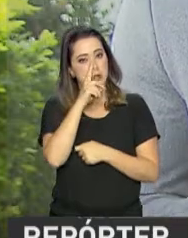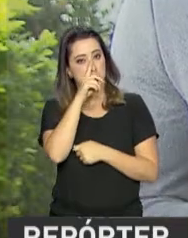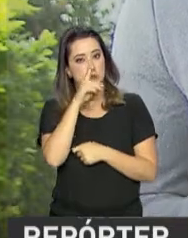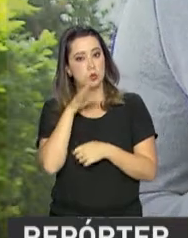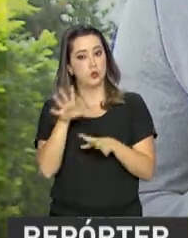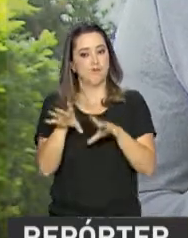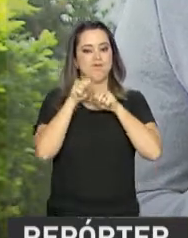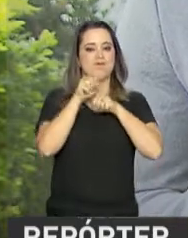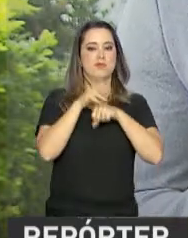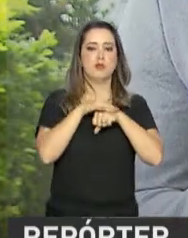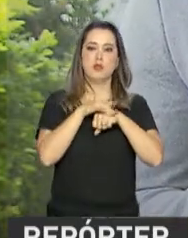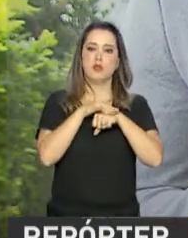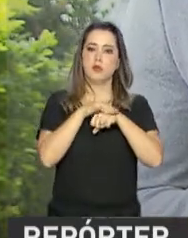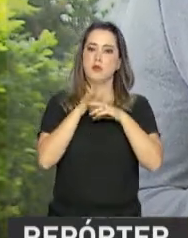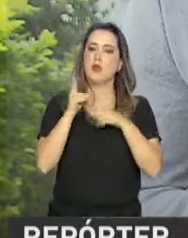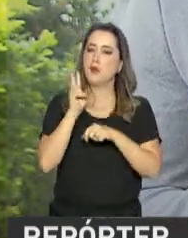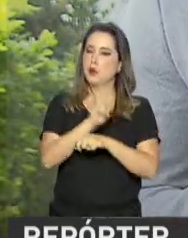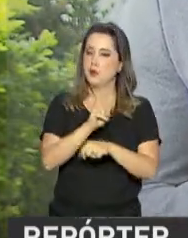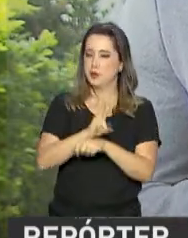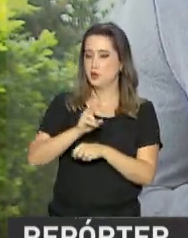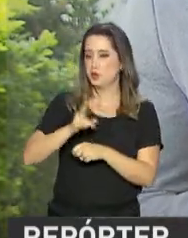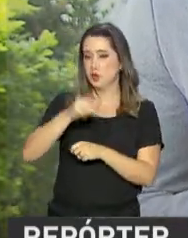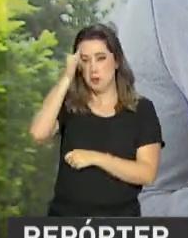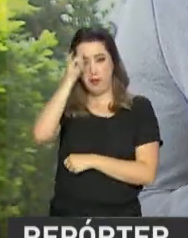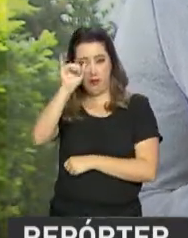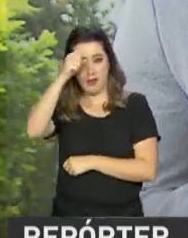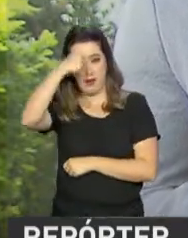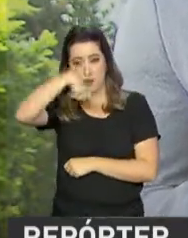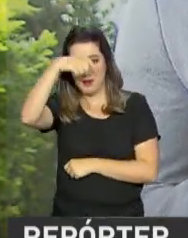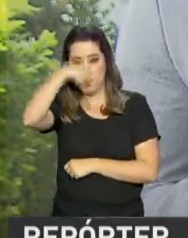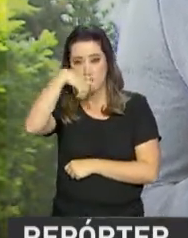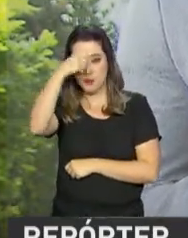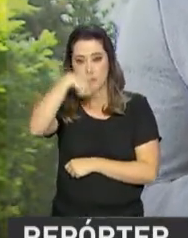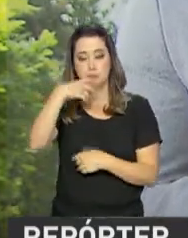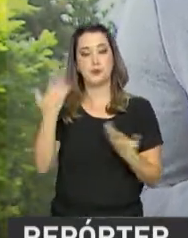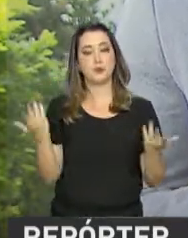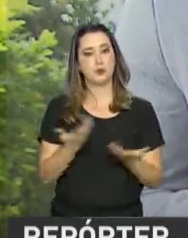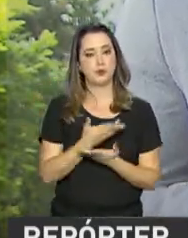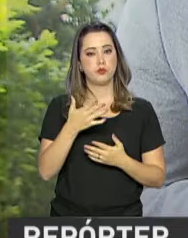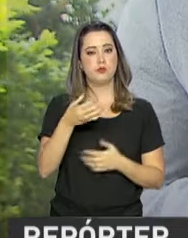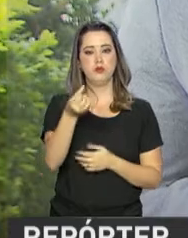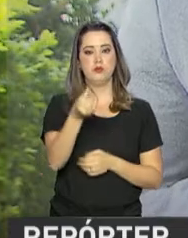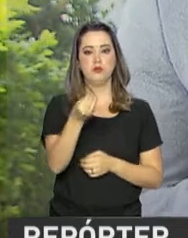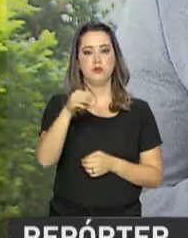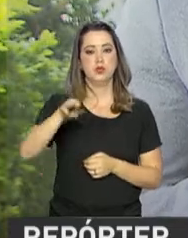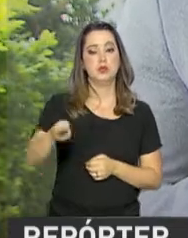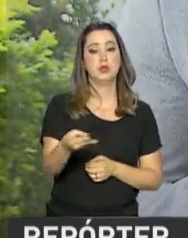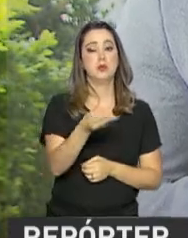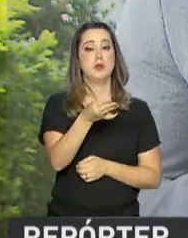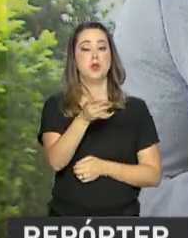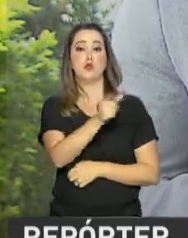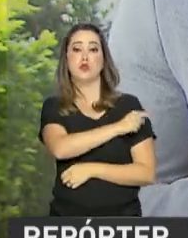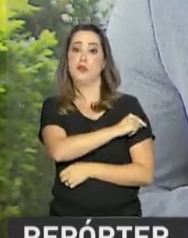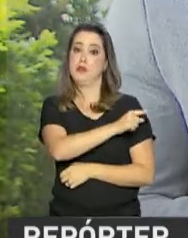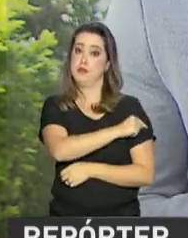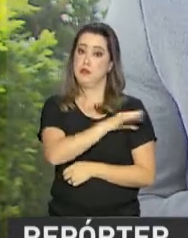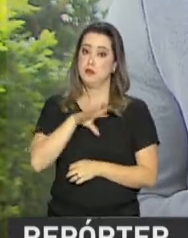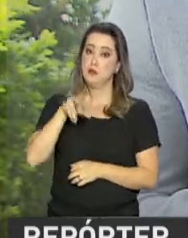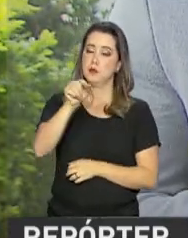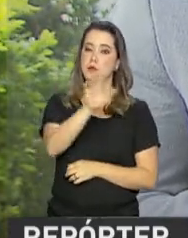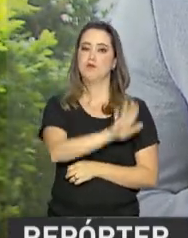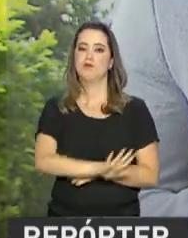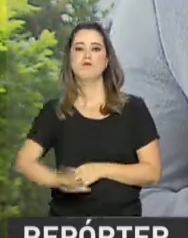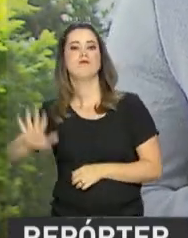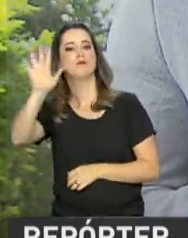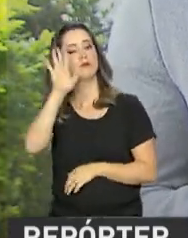proteger a população contra o vírus da gripe o ministério da saúde distribuiu 60 milhões de doses de vacina para todos os